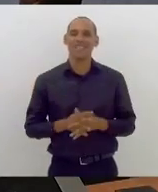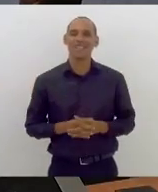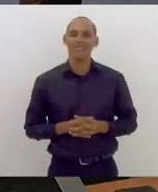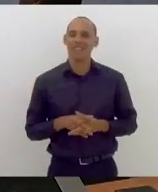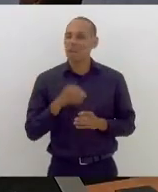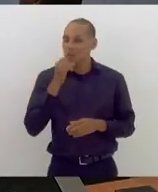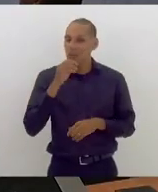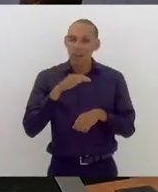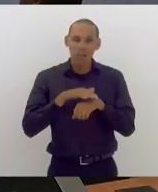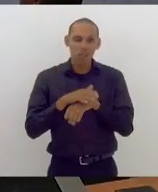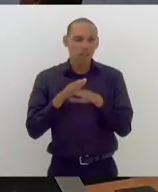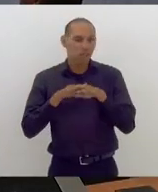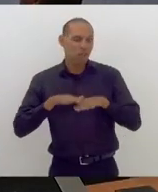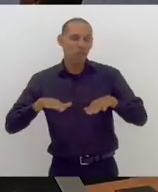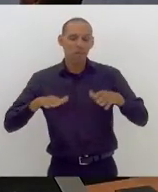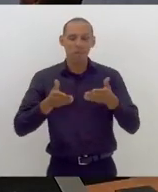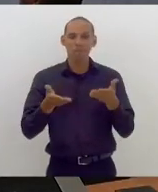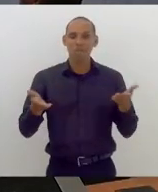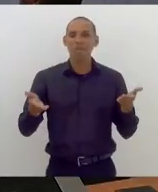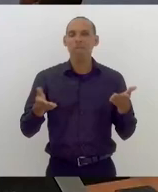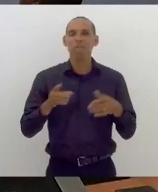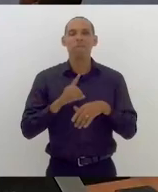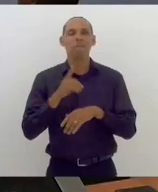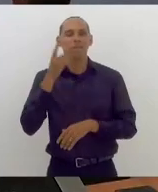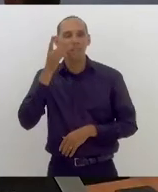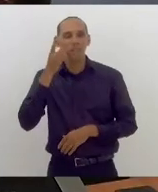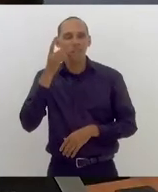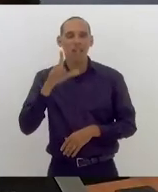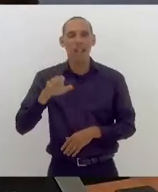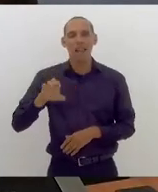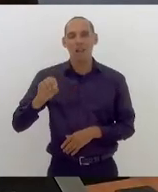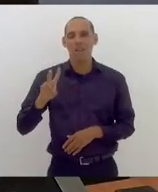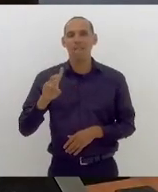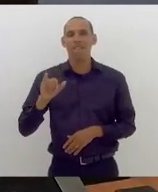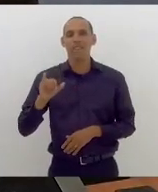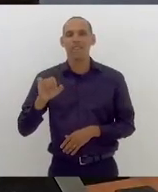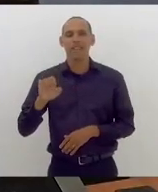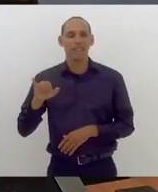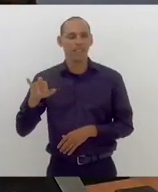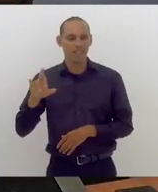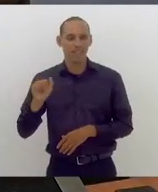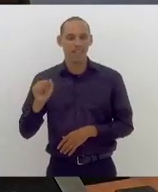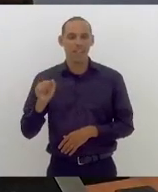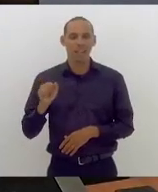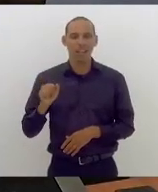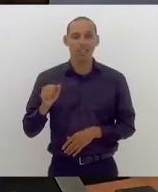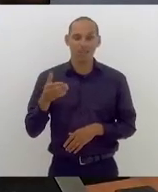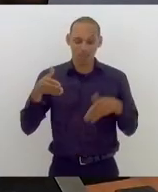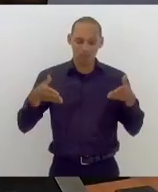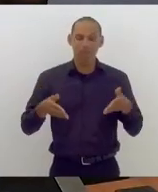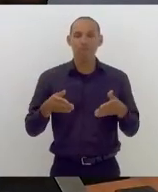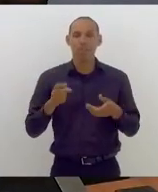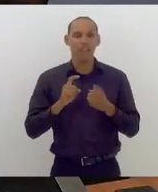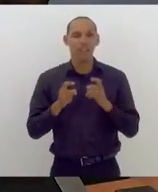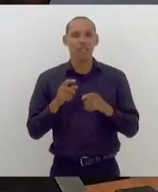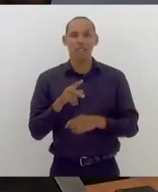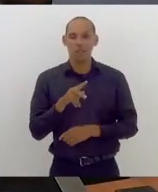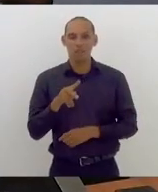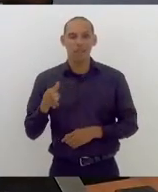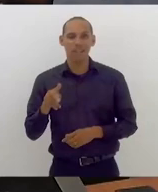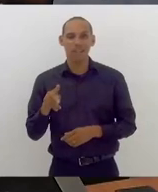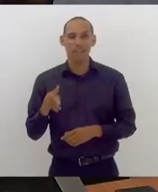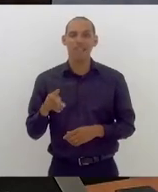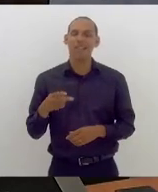Bom, boa noite a todos. Deputado Léo Vieira, que preside a sessão. É uma honra estar aqui hoje ao lado do meu